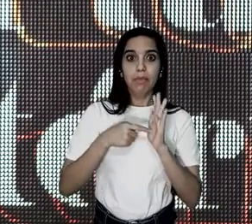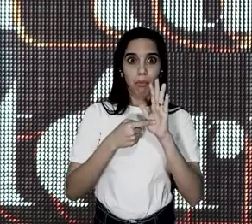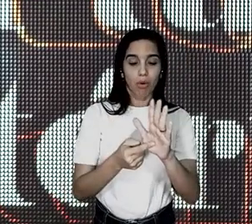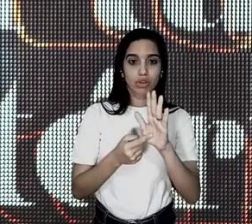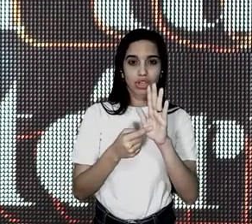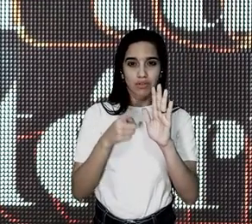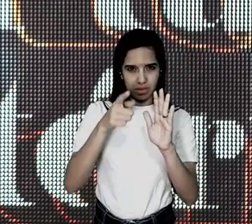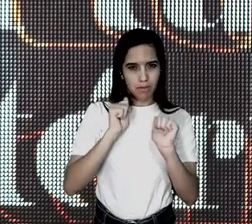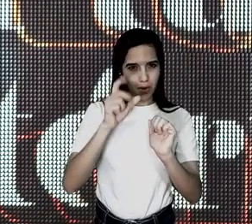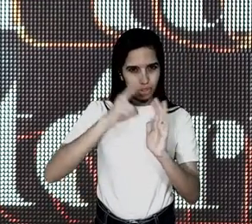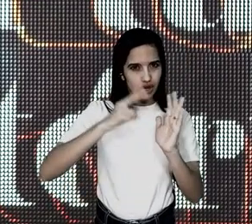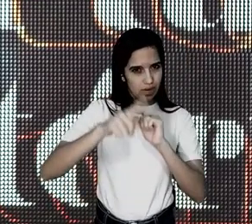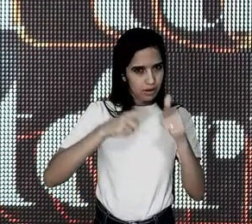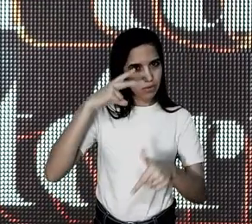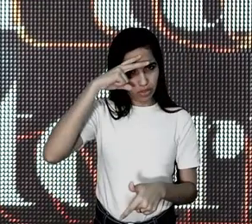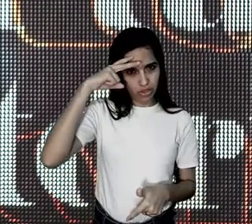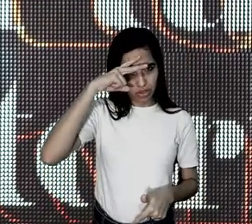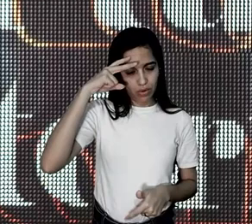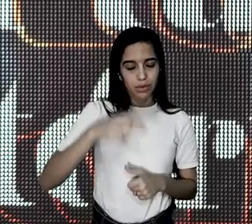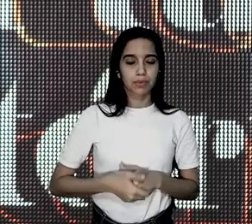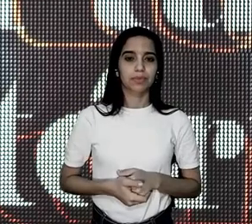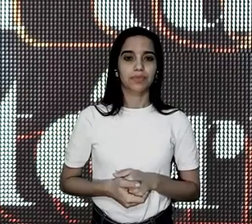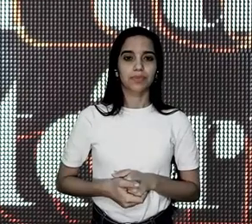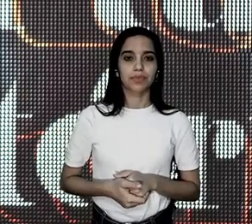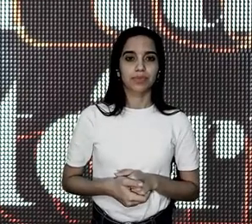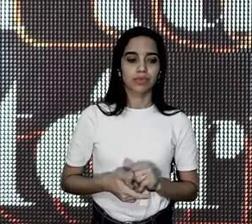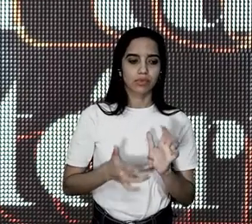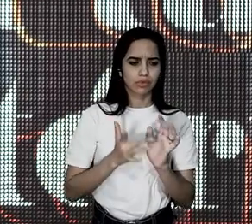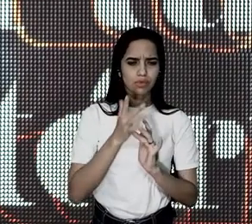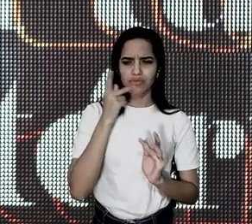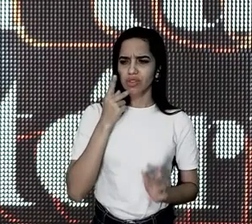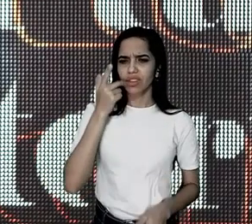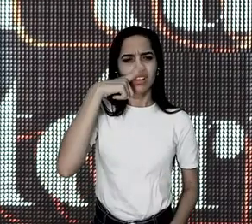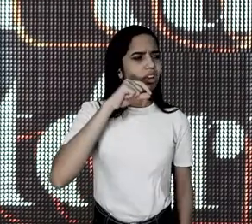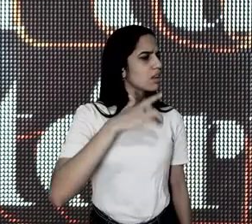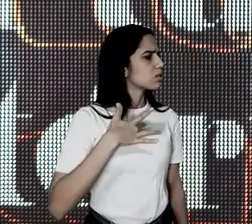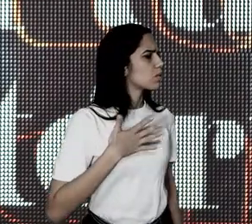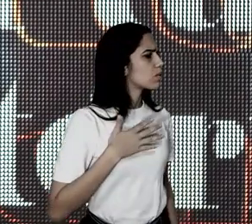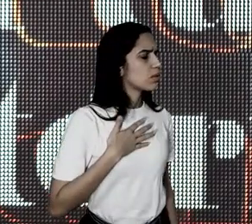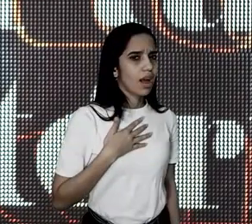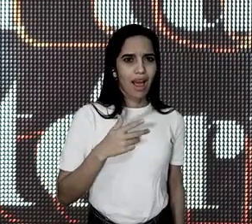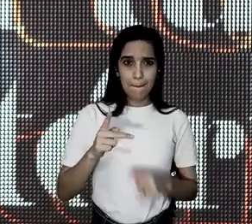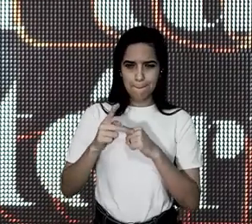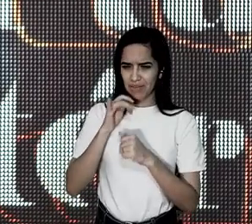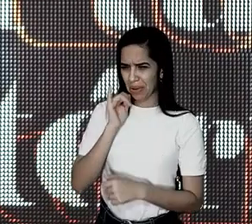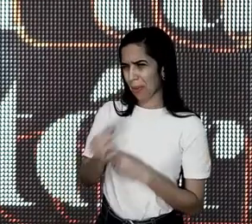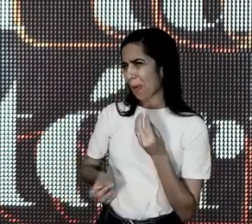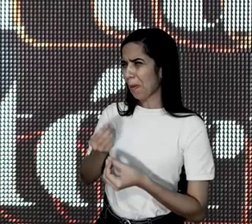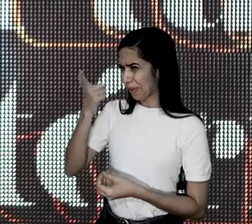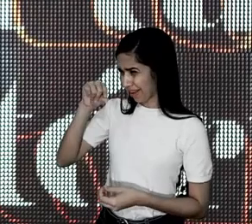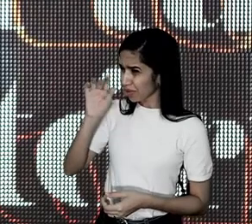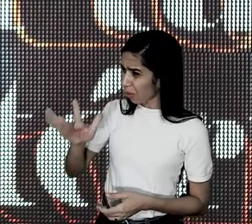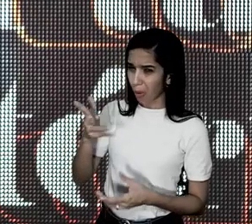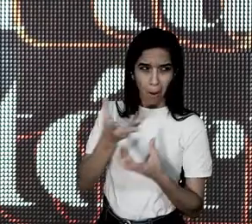Jesus, você pode ler depois essa história voltando um pouquinho, que Jesus diz, quem me tocou? Pedro olha para ele e fala, como assim, Senhor? Quem